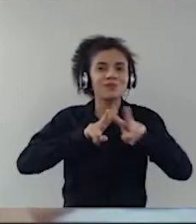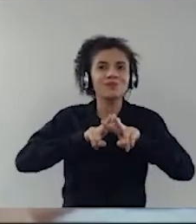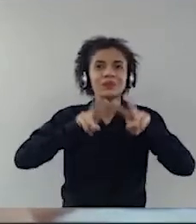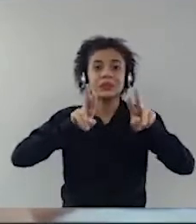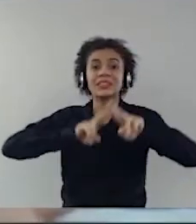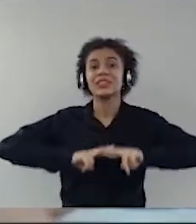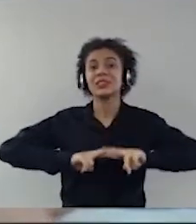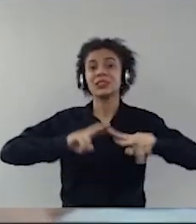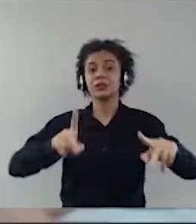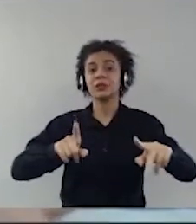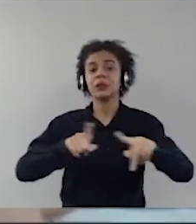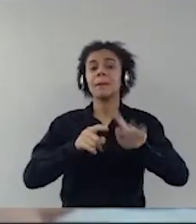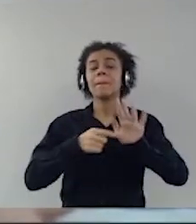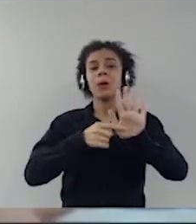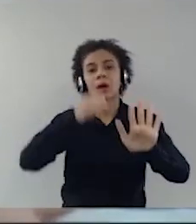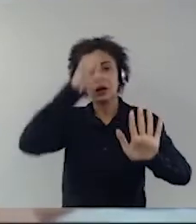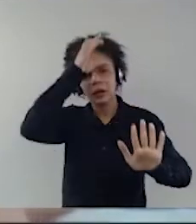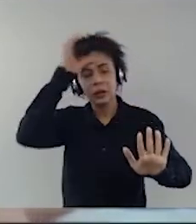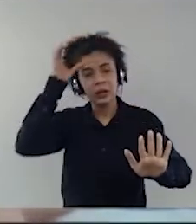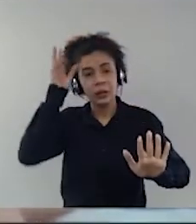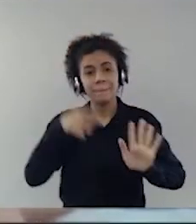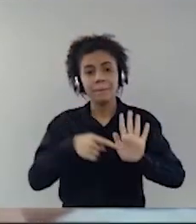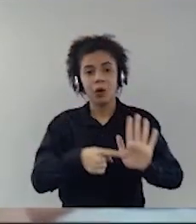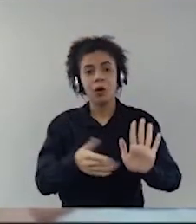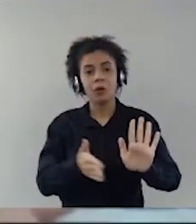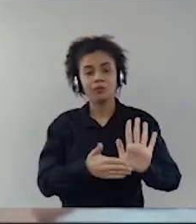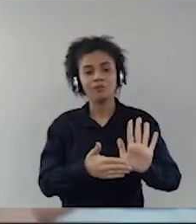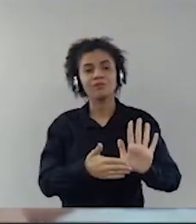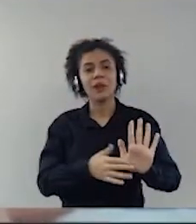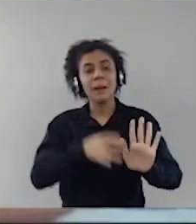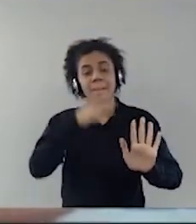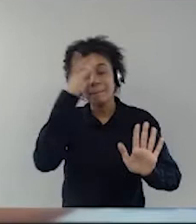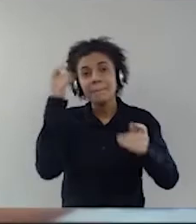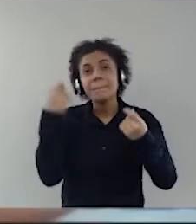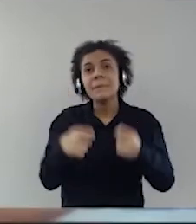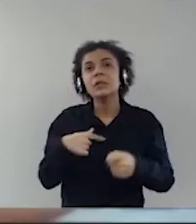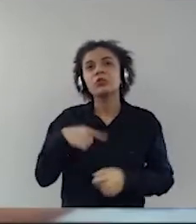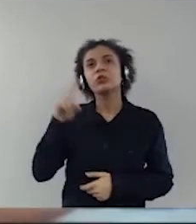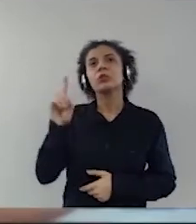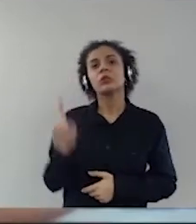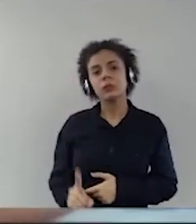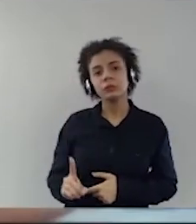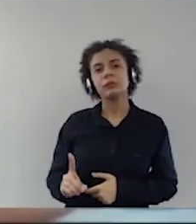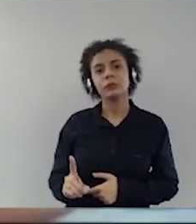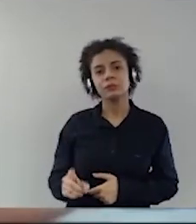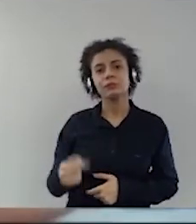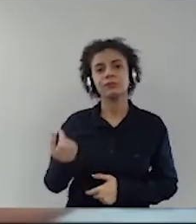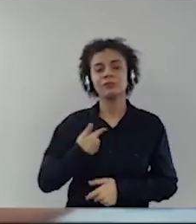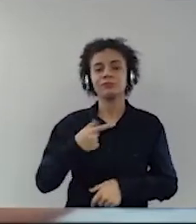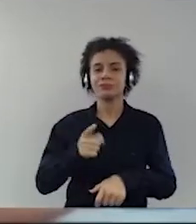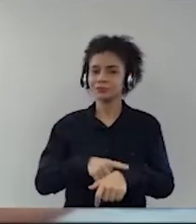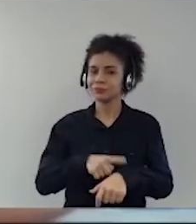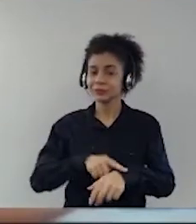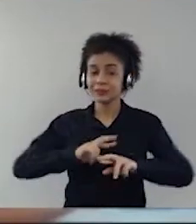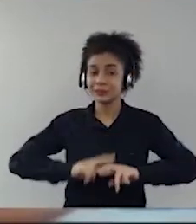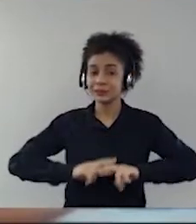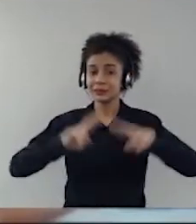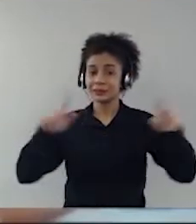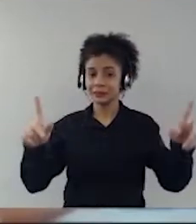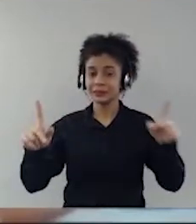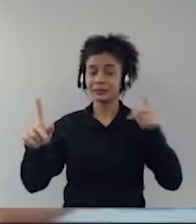explicar para o seu cliente, para quem precisa daquele direito, que nós estamos num momento